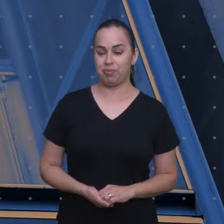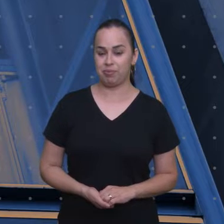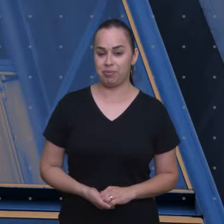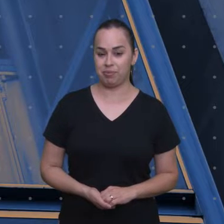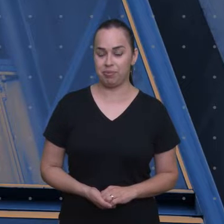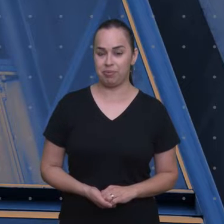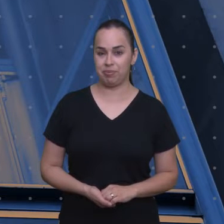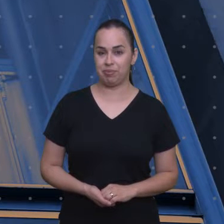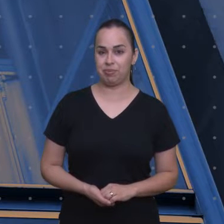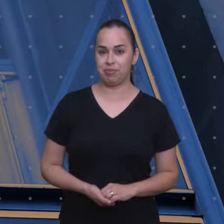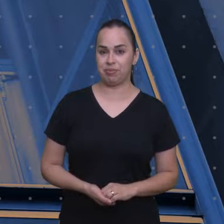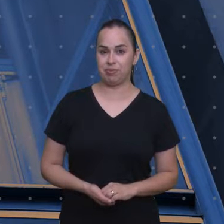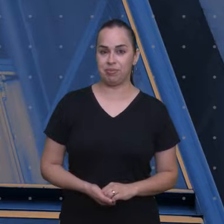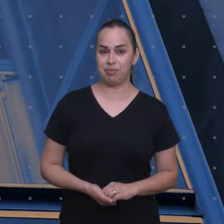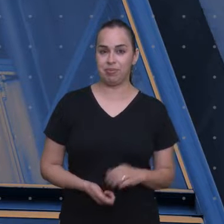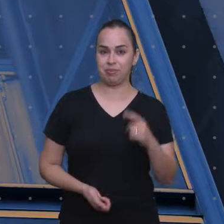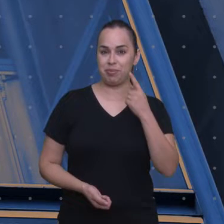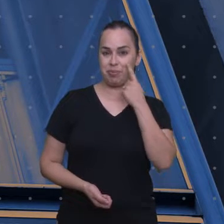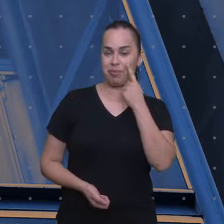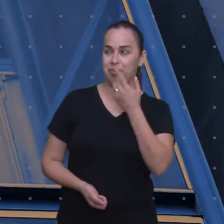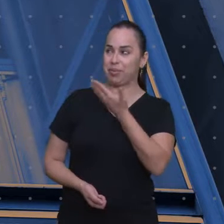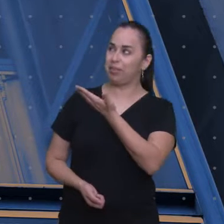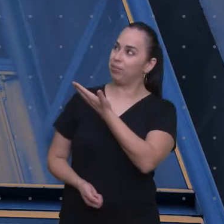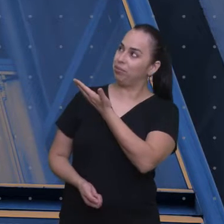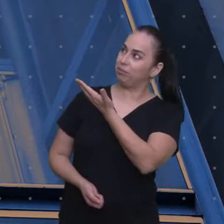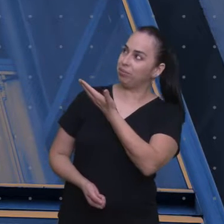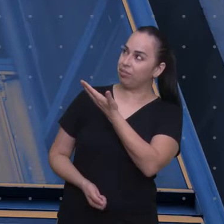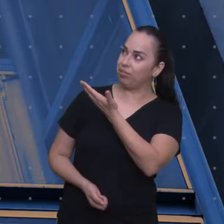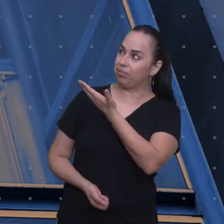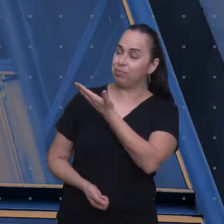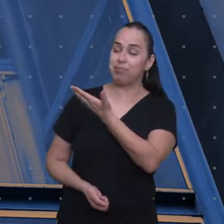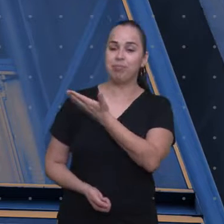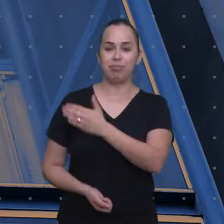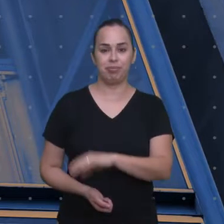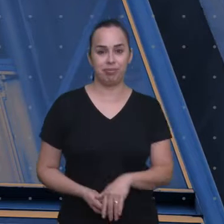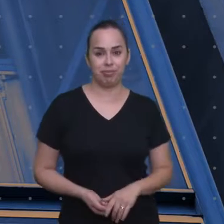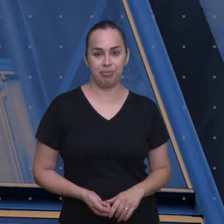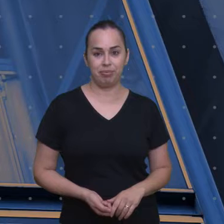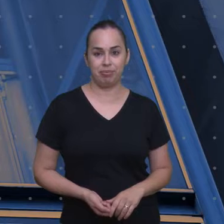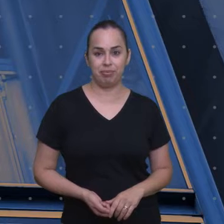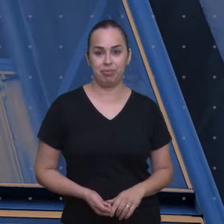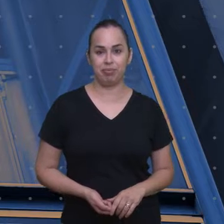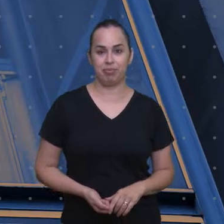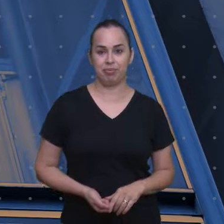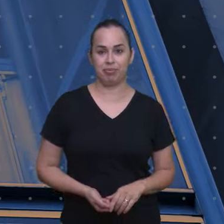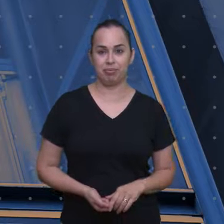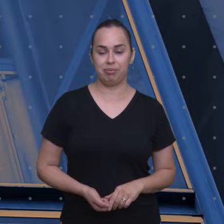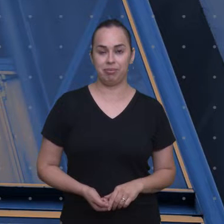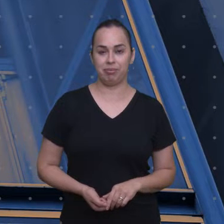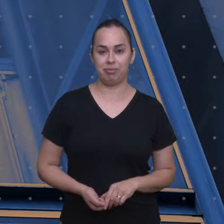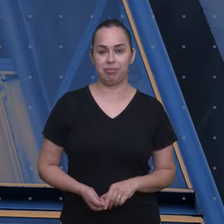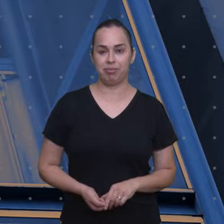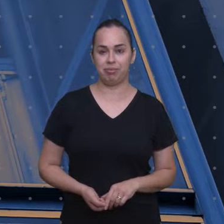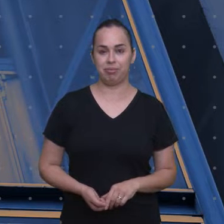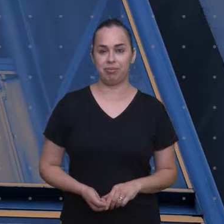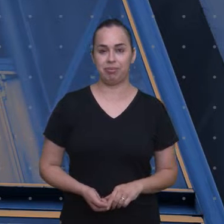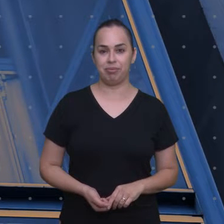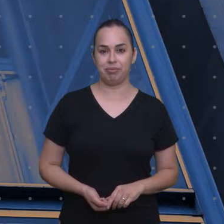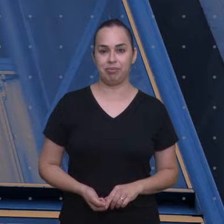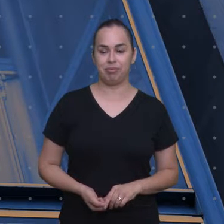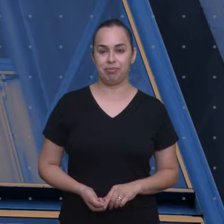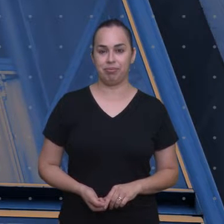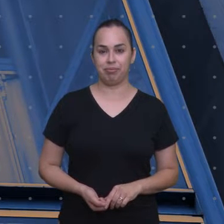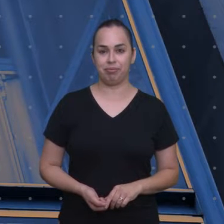estoquista, gerente de fábrica, gerente de projetos, inspetora de qualidade sênior, instalador de